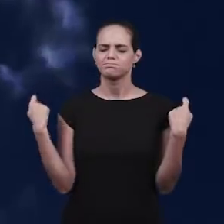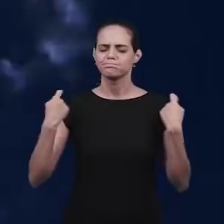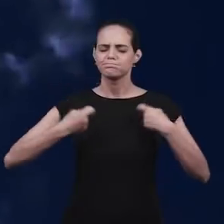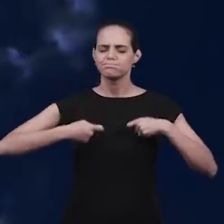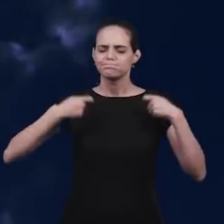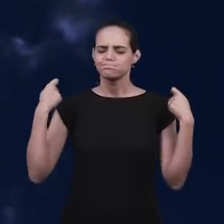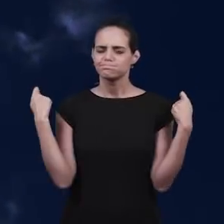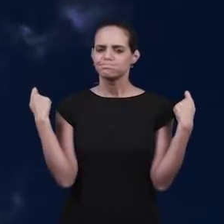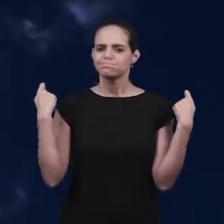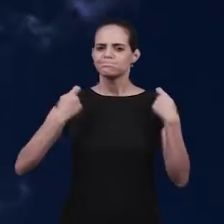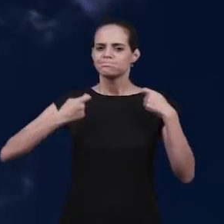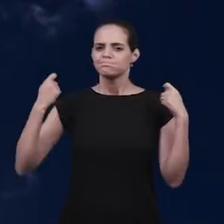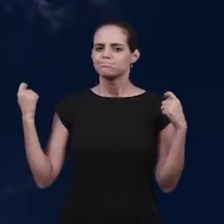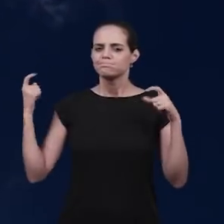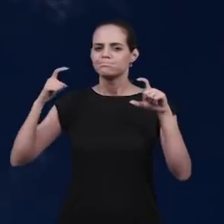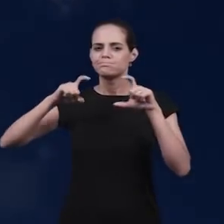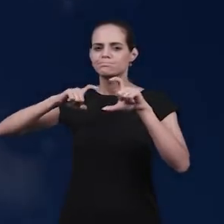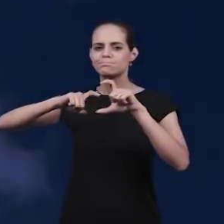mão.